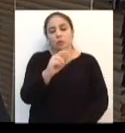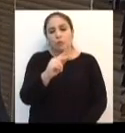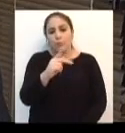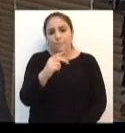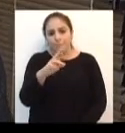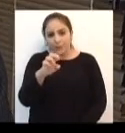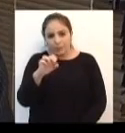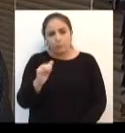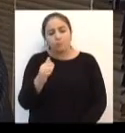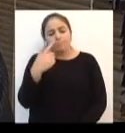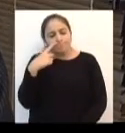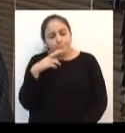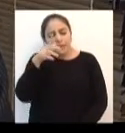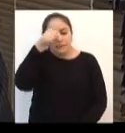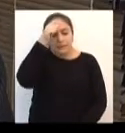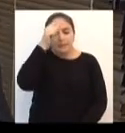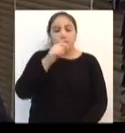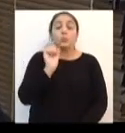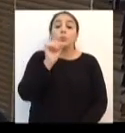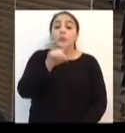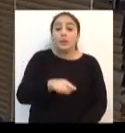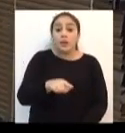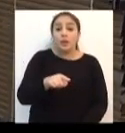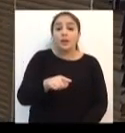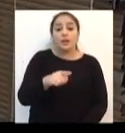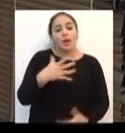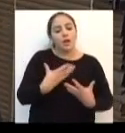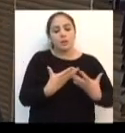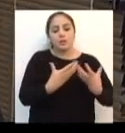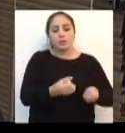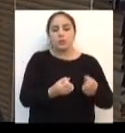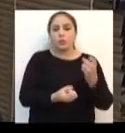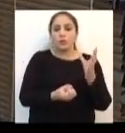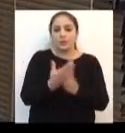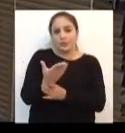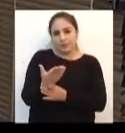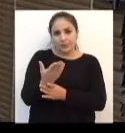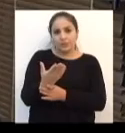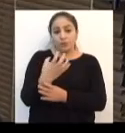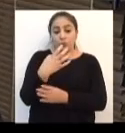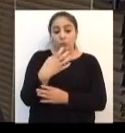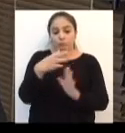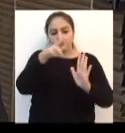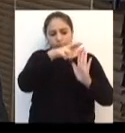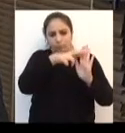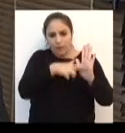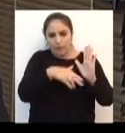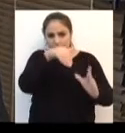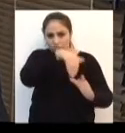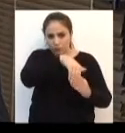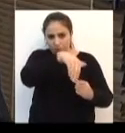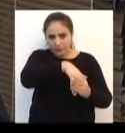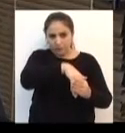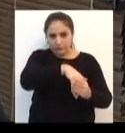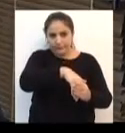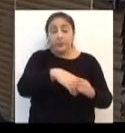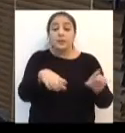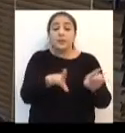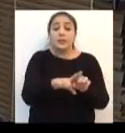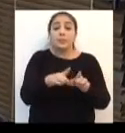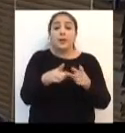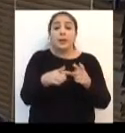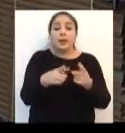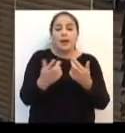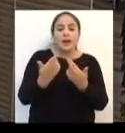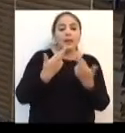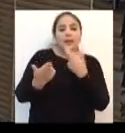venha referendar o que ele mesmo aceitou, criando critérios de votação e a questão